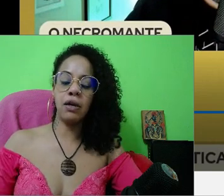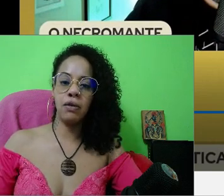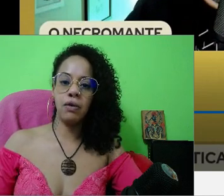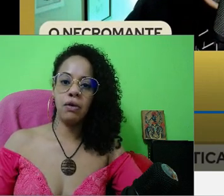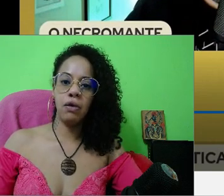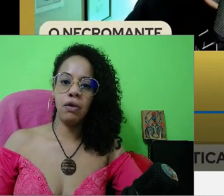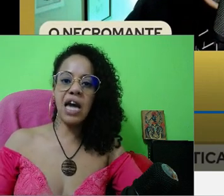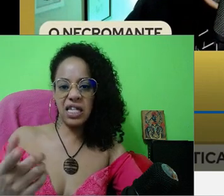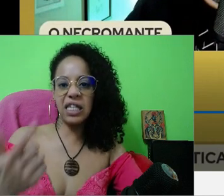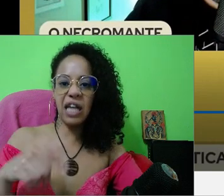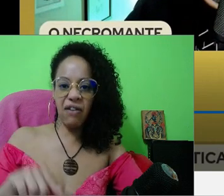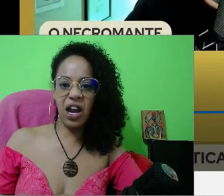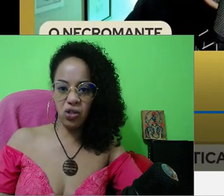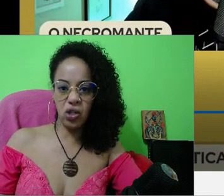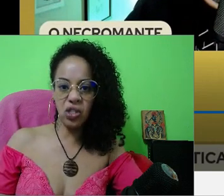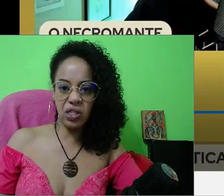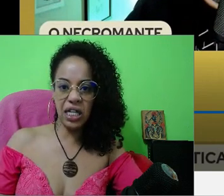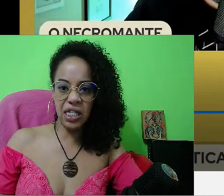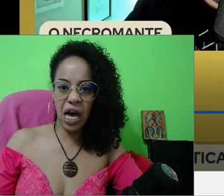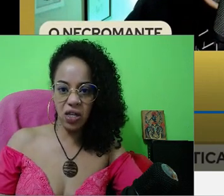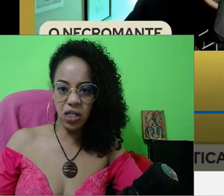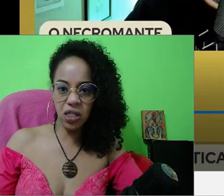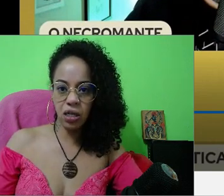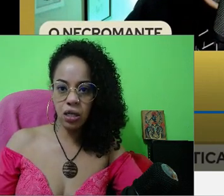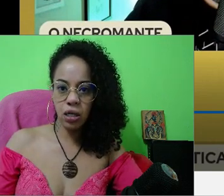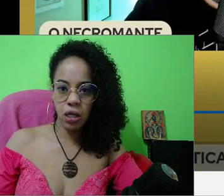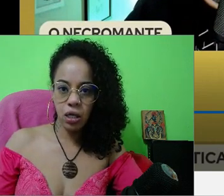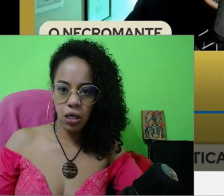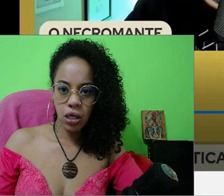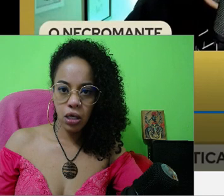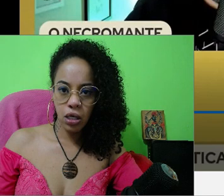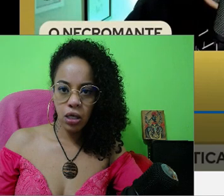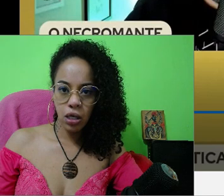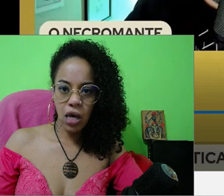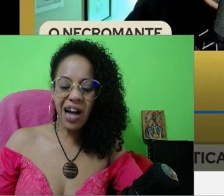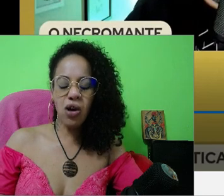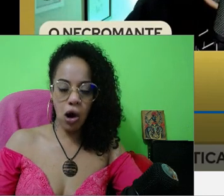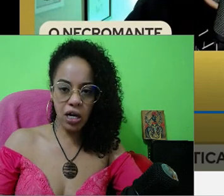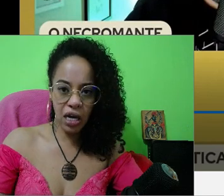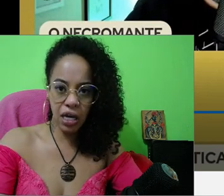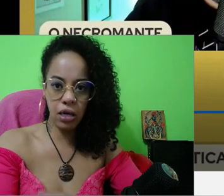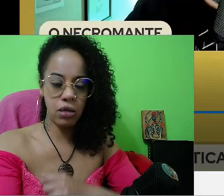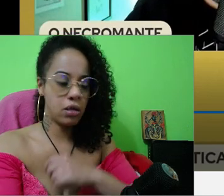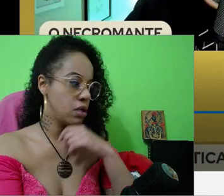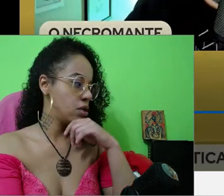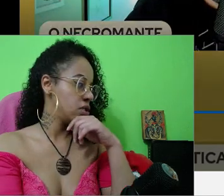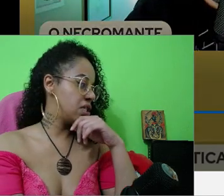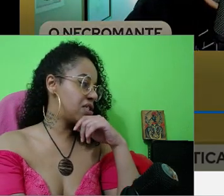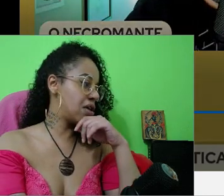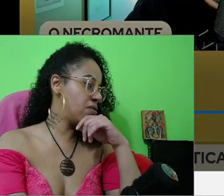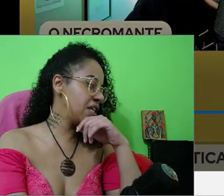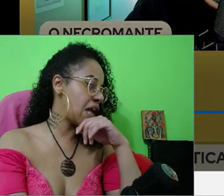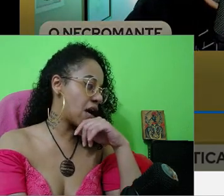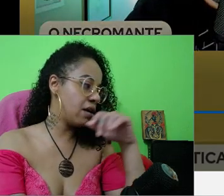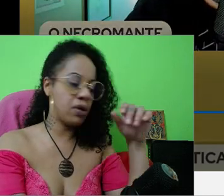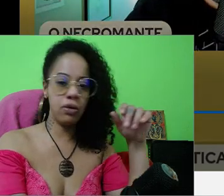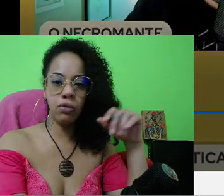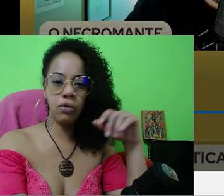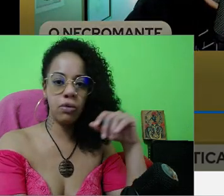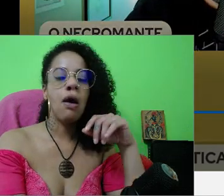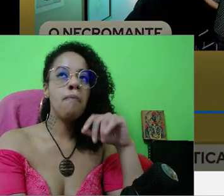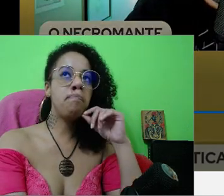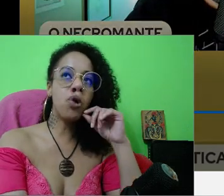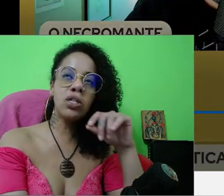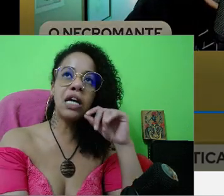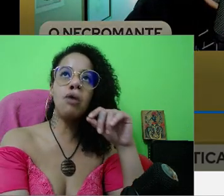coisa vão me banir E aí vocês quer falar que os outros são silenciados acorda Cara vocês estão em